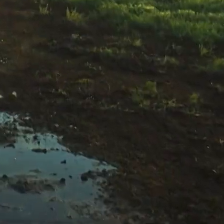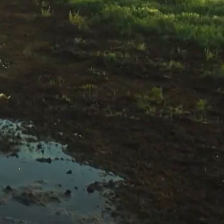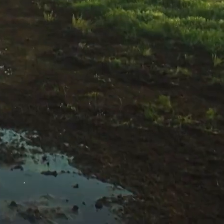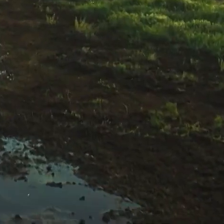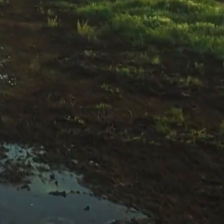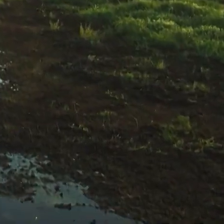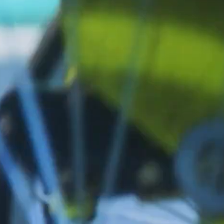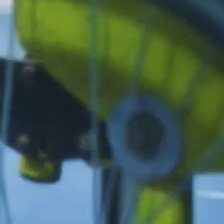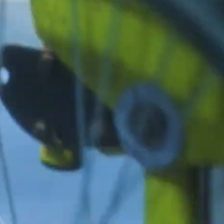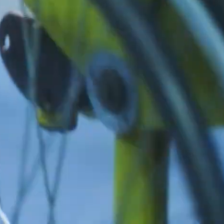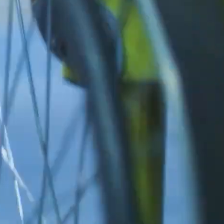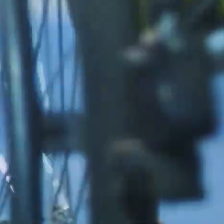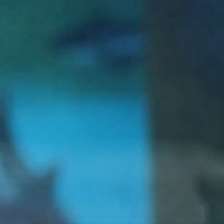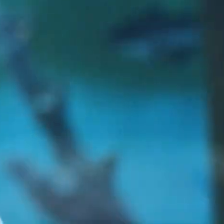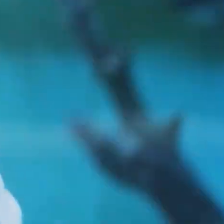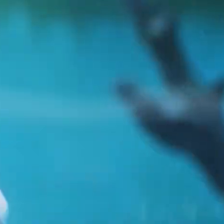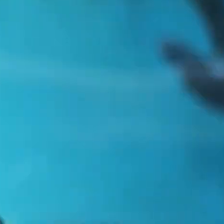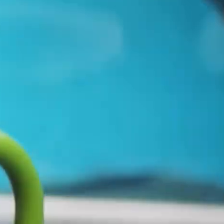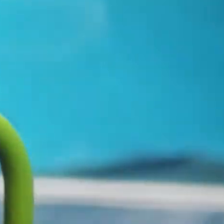nossa gente.